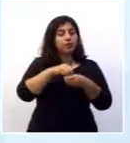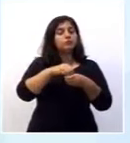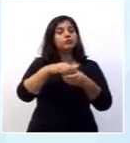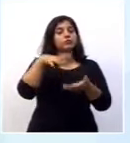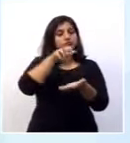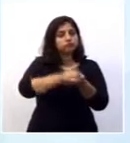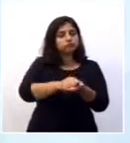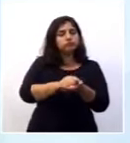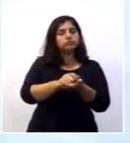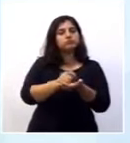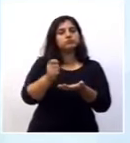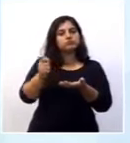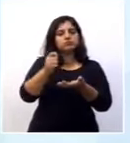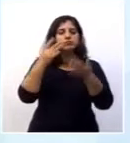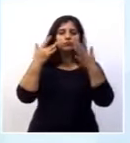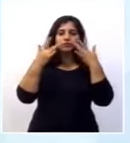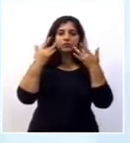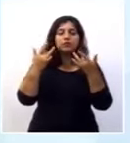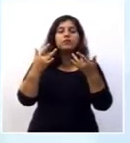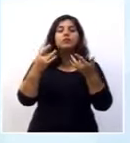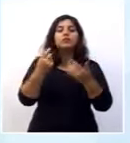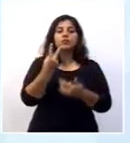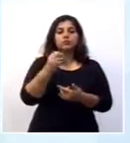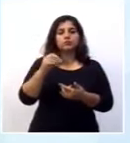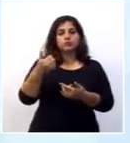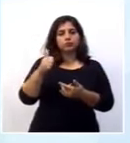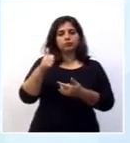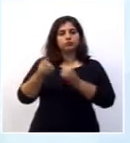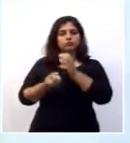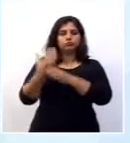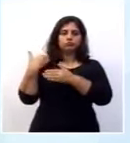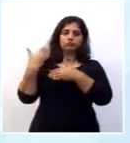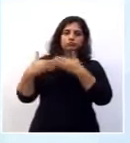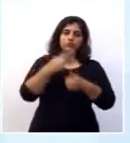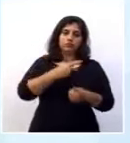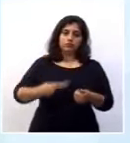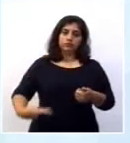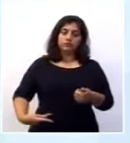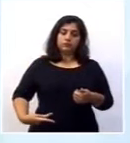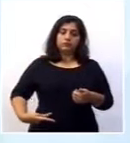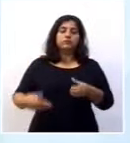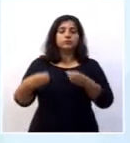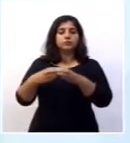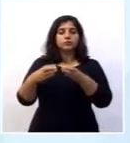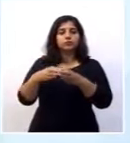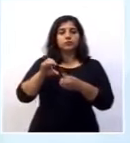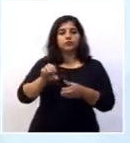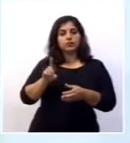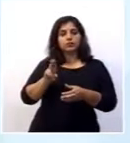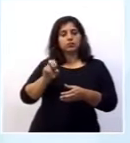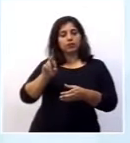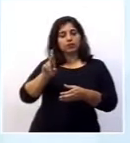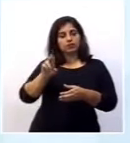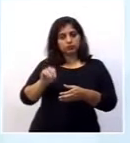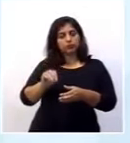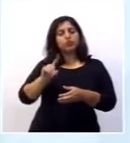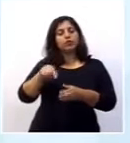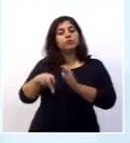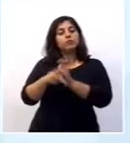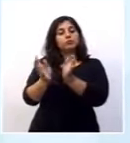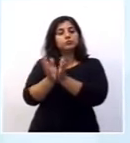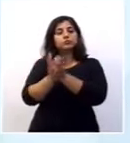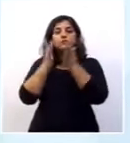Autores Teatrais e, desde 2011, é presidente da Associação Eduardo Furchini, que é uma associação de Santos, que ajuda